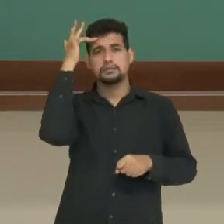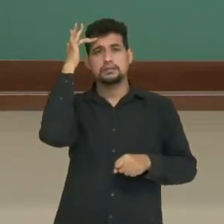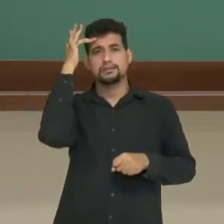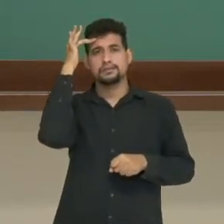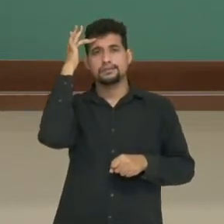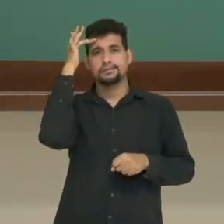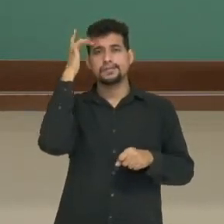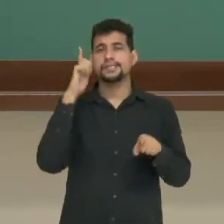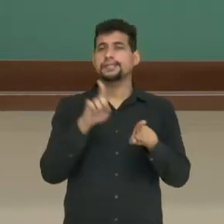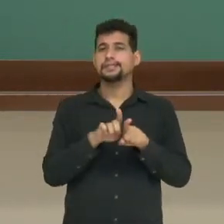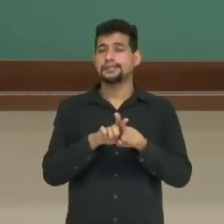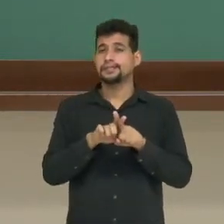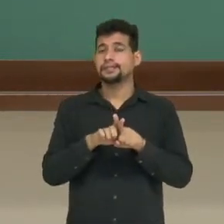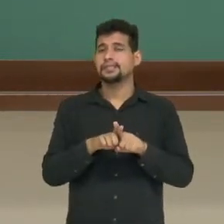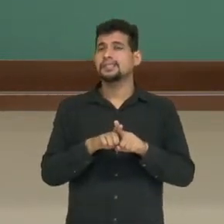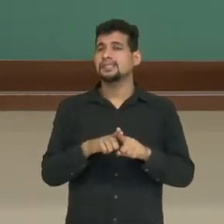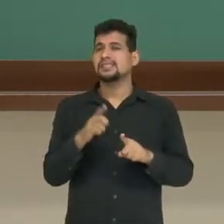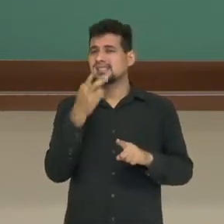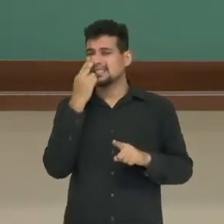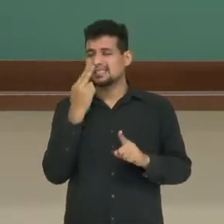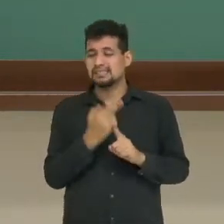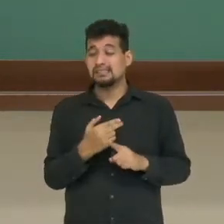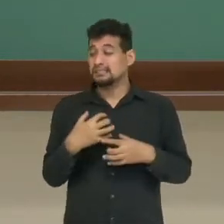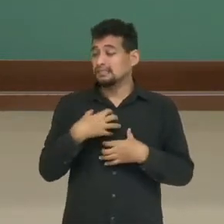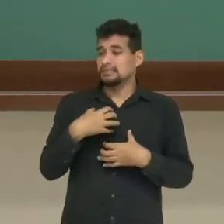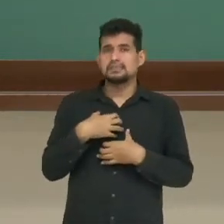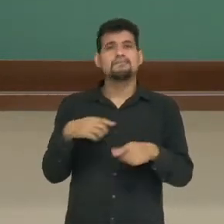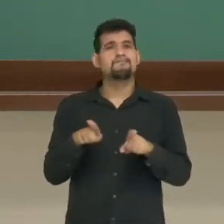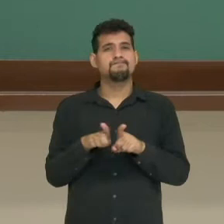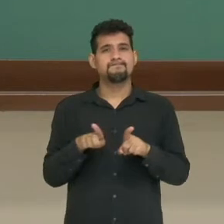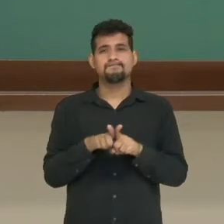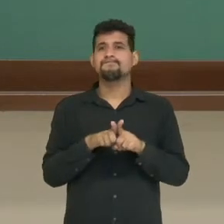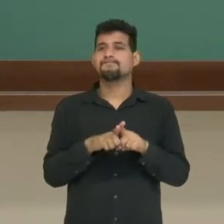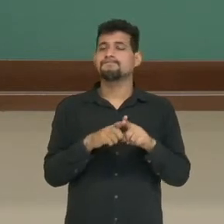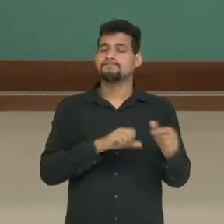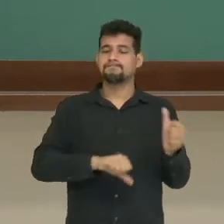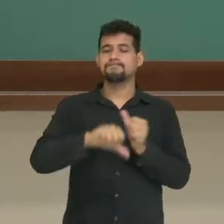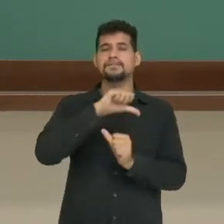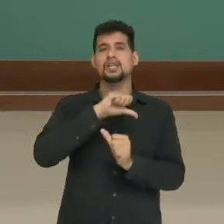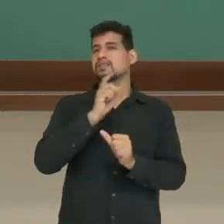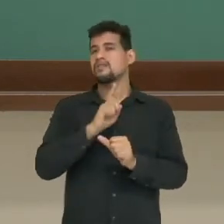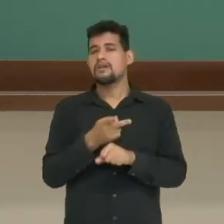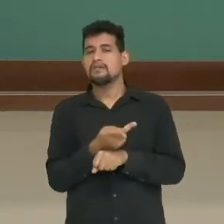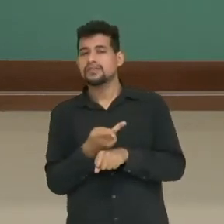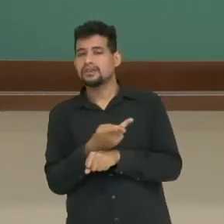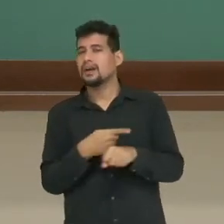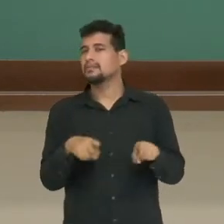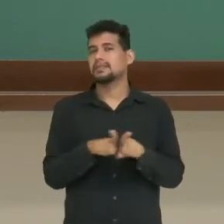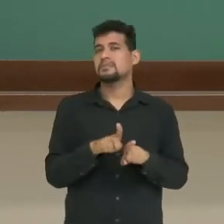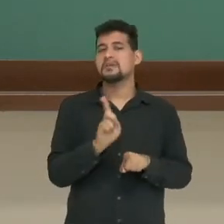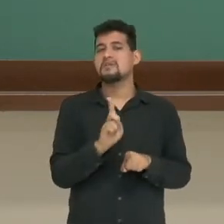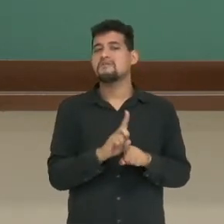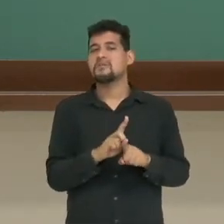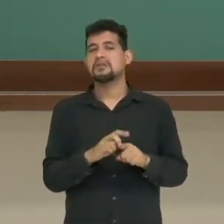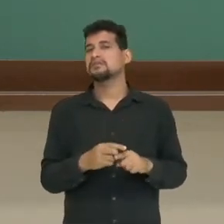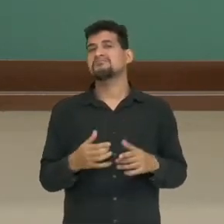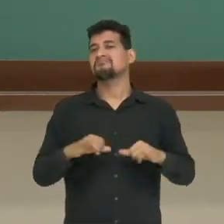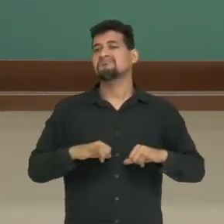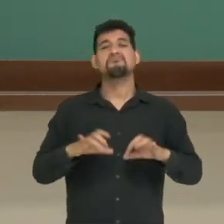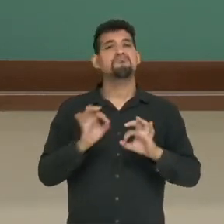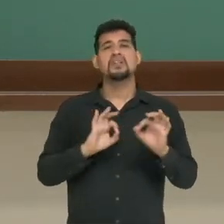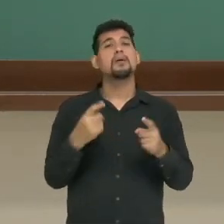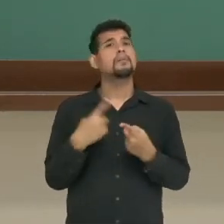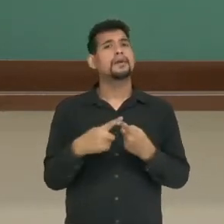torturadores, que acabaram também sendo anistiados, não foram investigados, não foram punidos por seus crimes